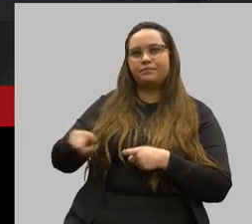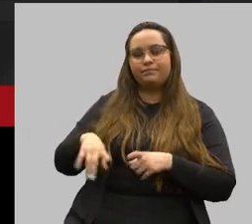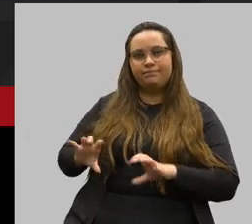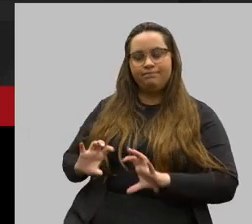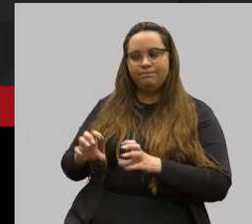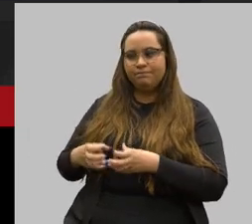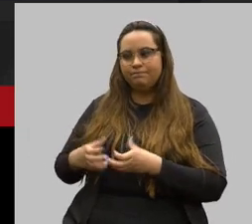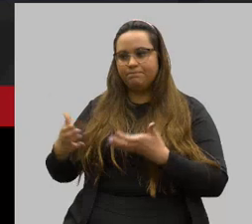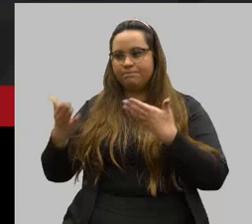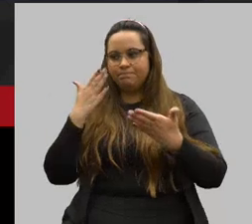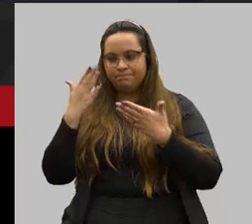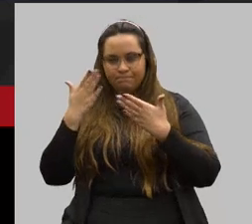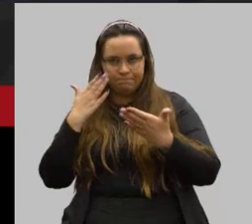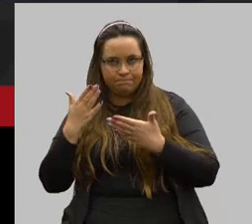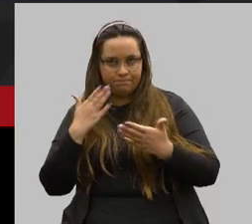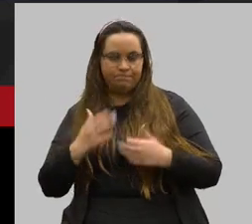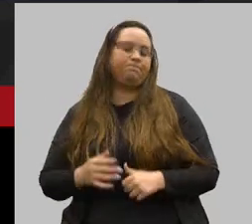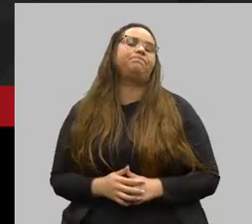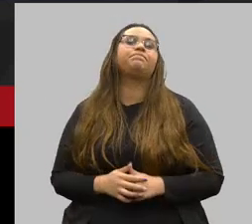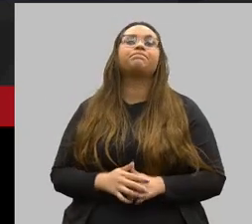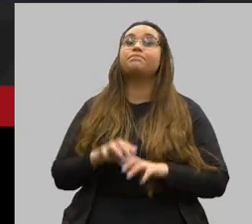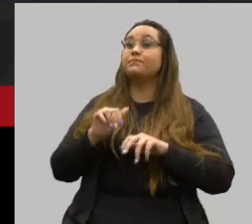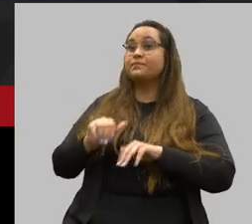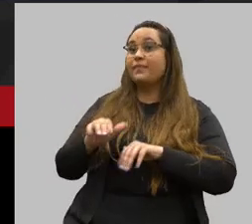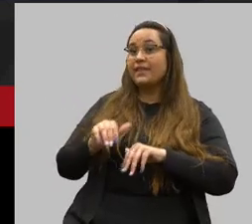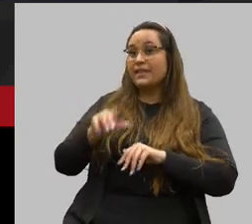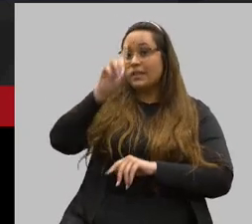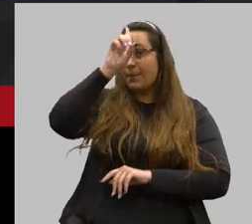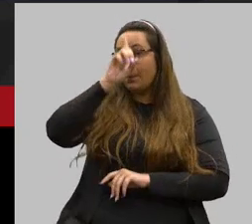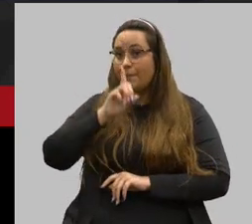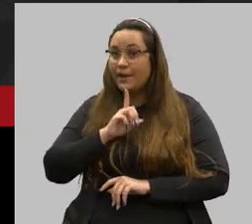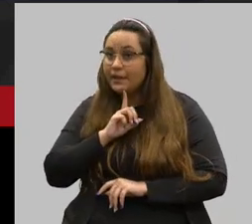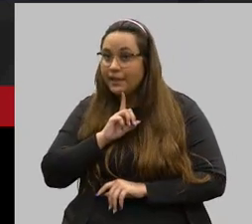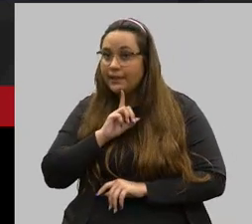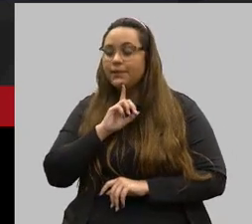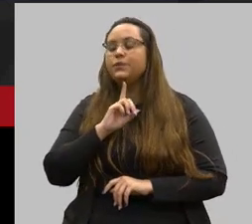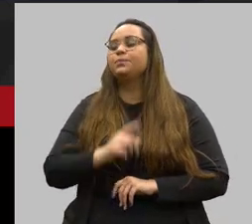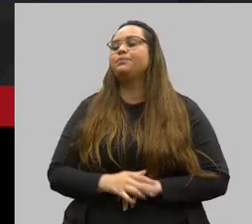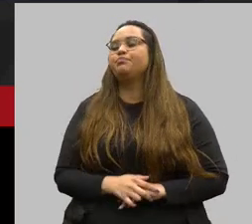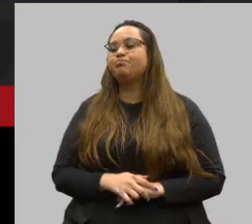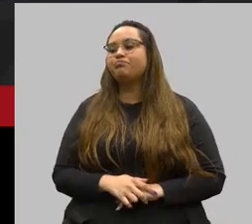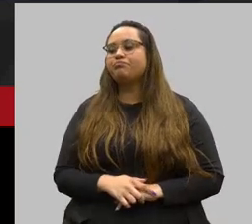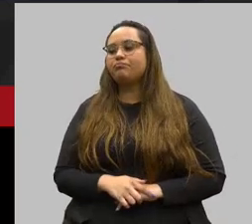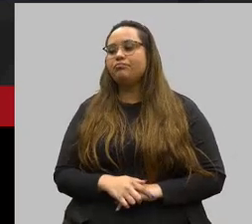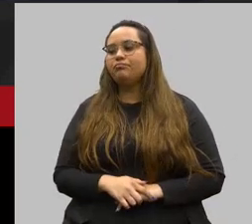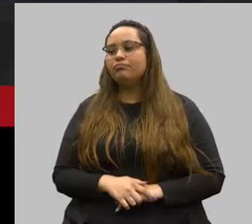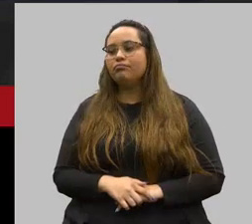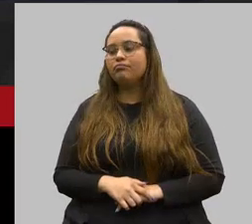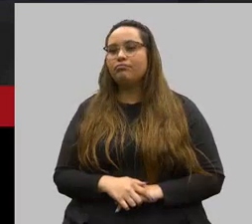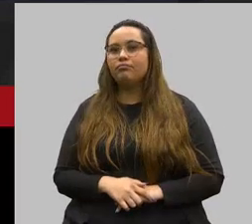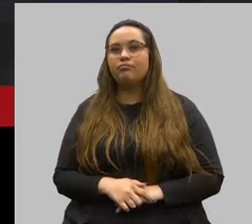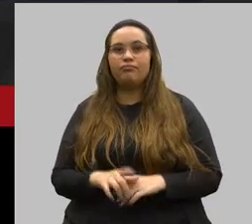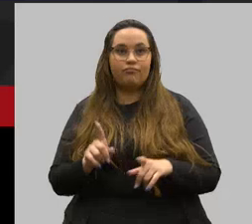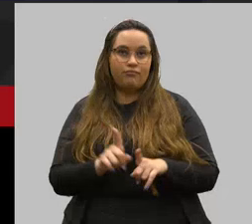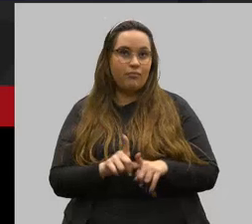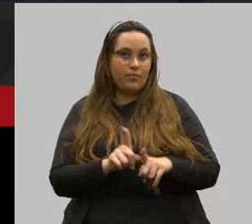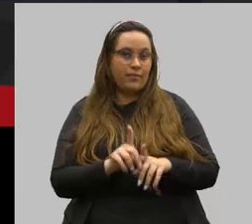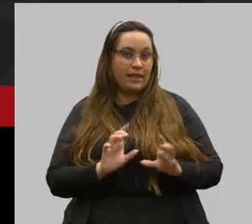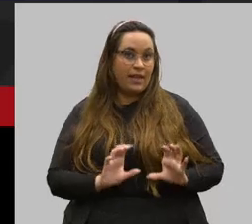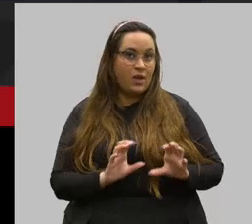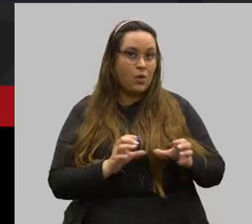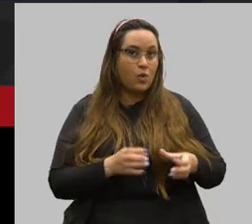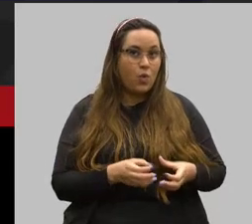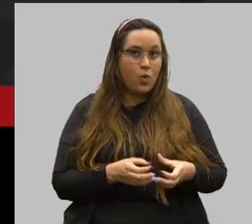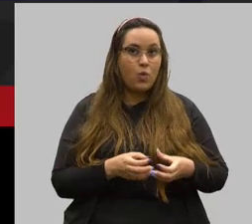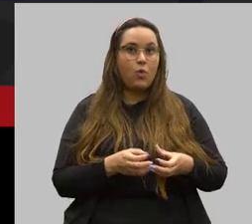unidades policiais Setembro Amarelo também com ações nesse sentido eh grupos de apoio